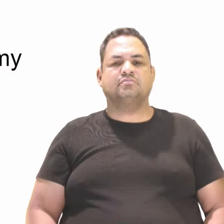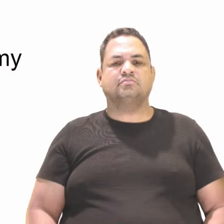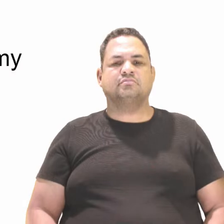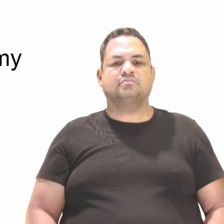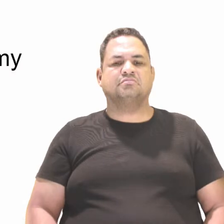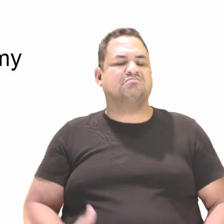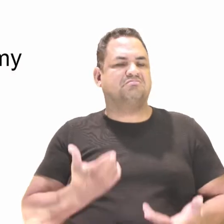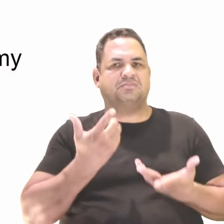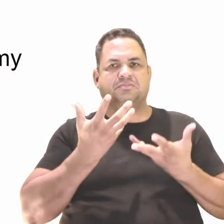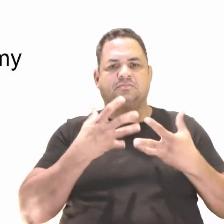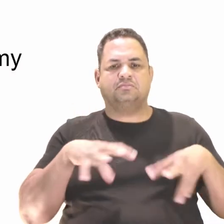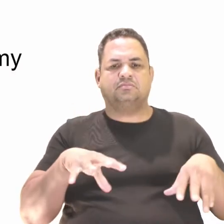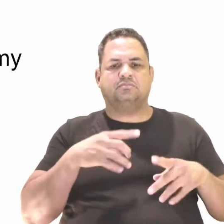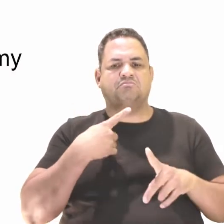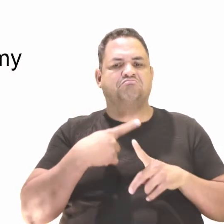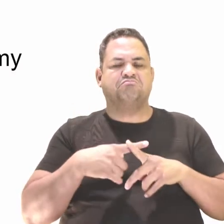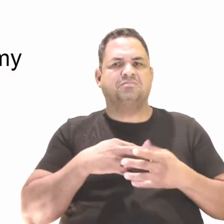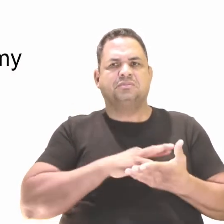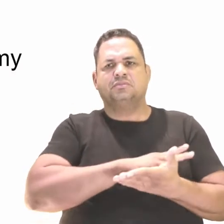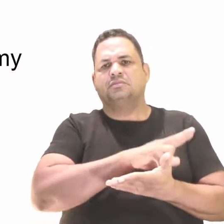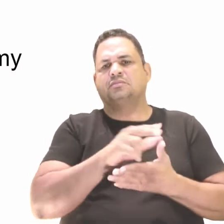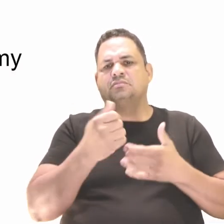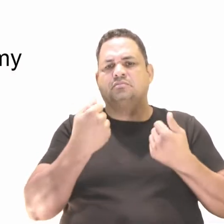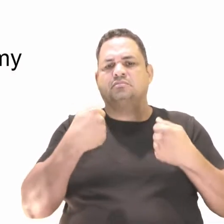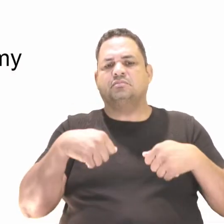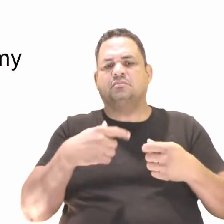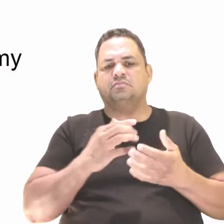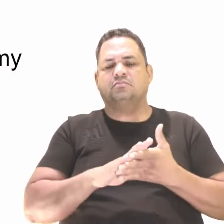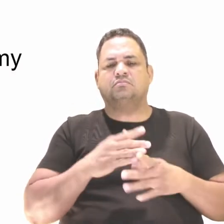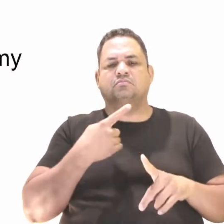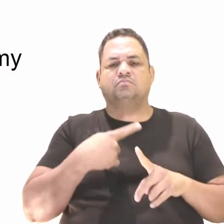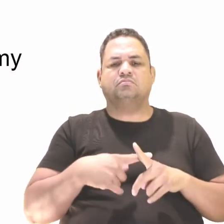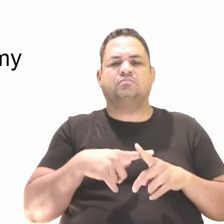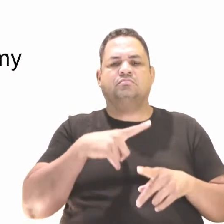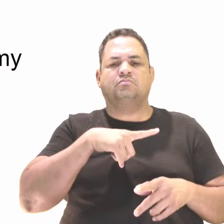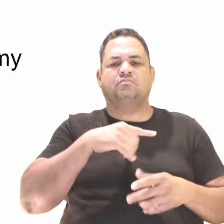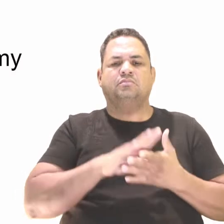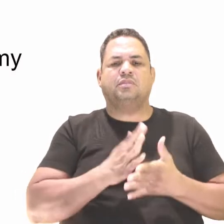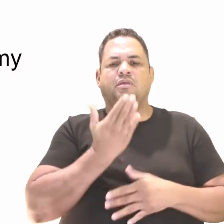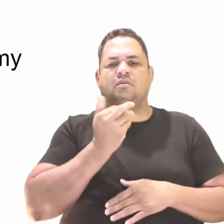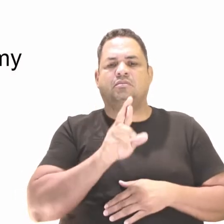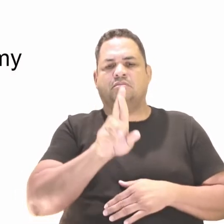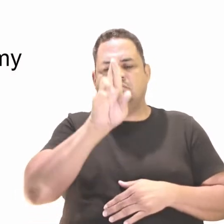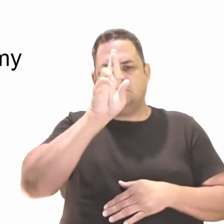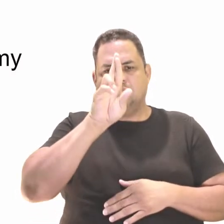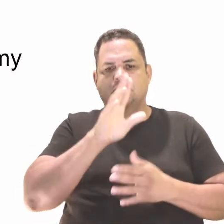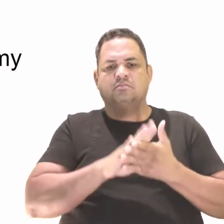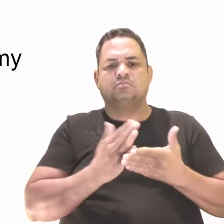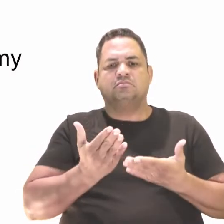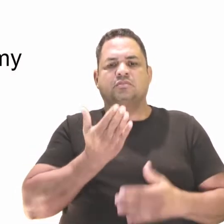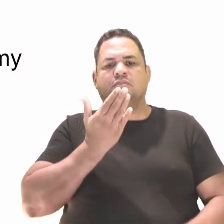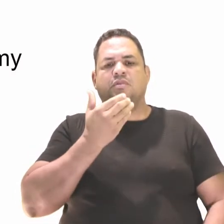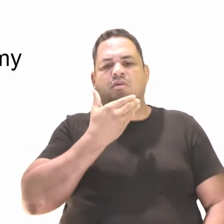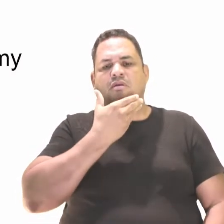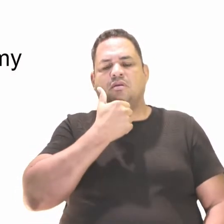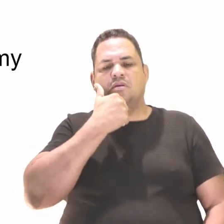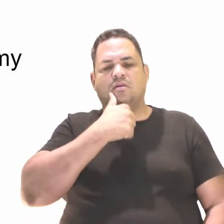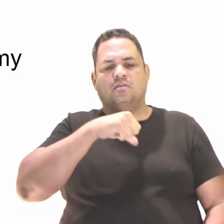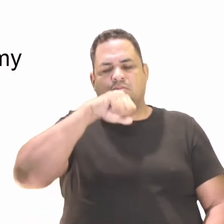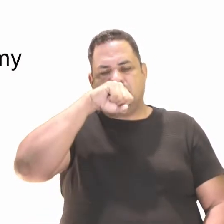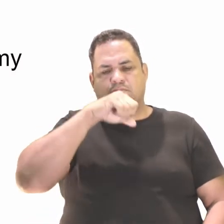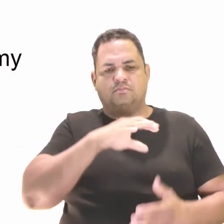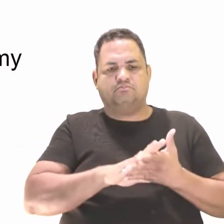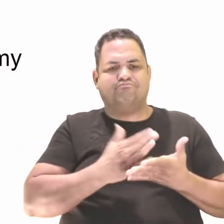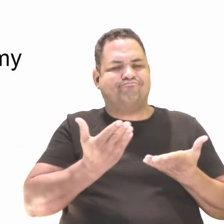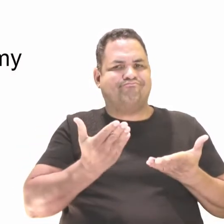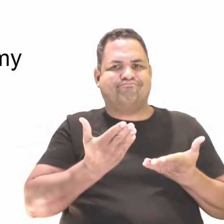não aceitar por vários motivos. Tanto é que o motivo é que ela já tem esse almoço com a mãe. Então, I'm sorry, me desculpa, ou